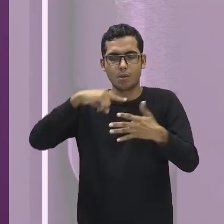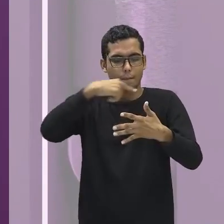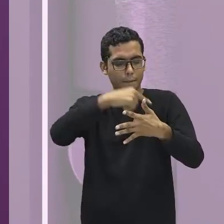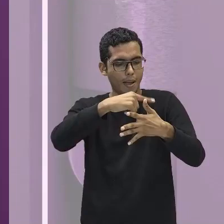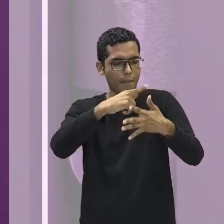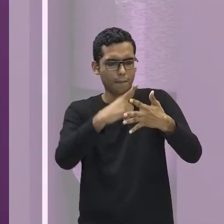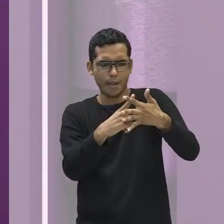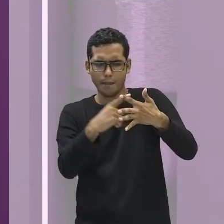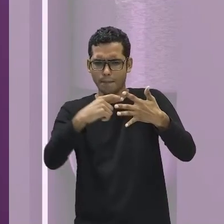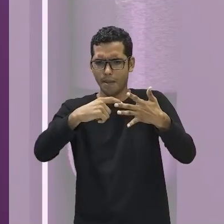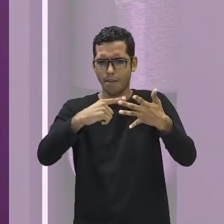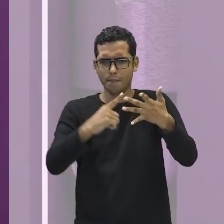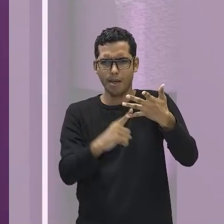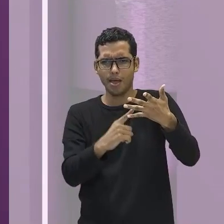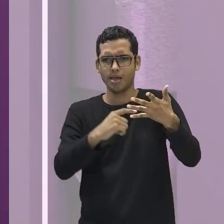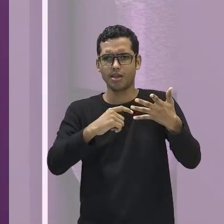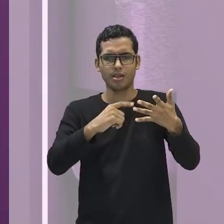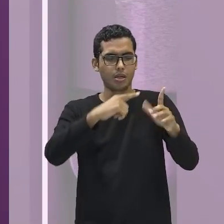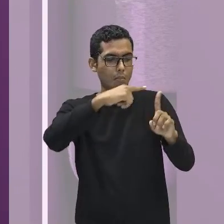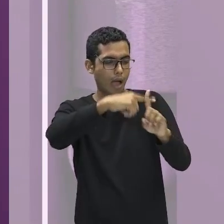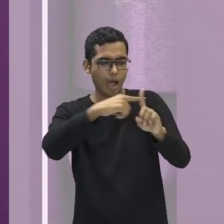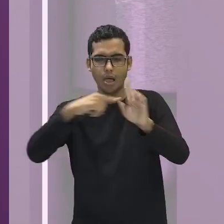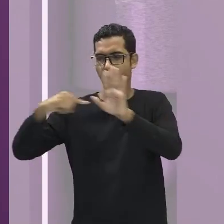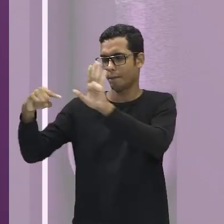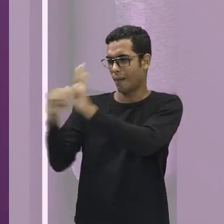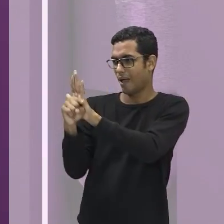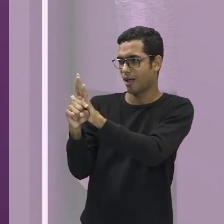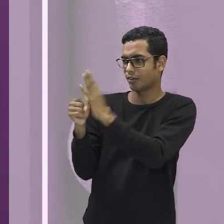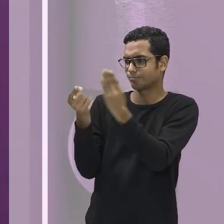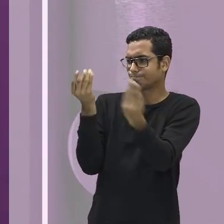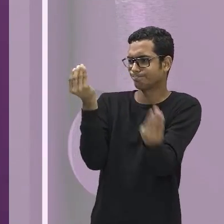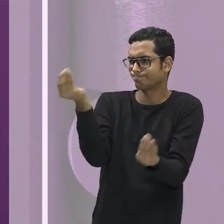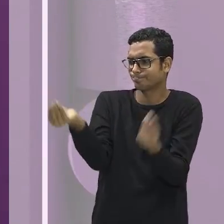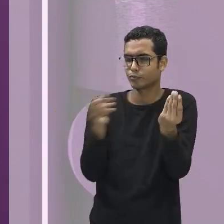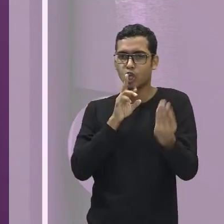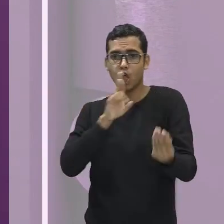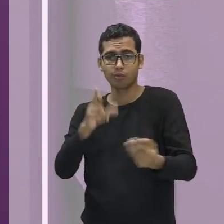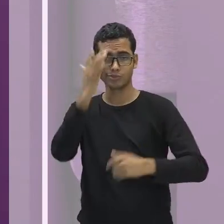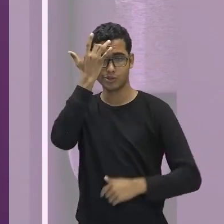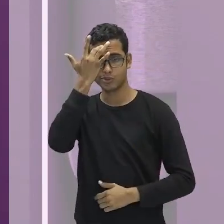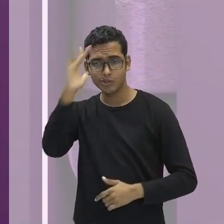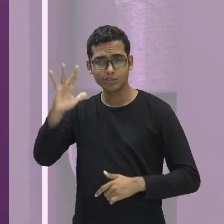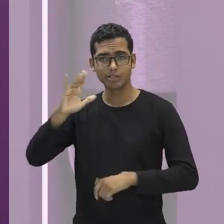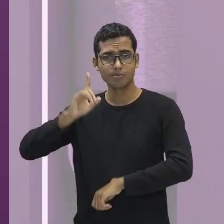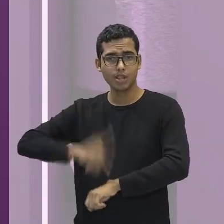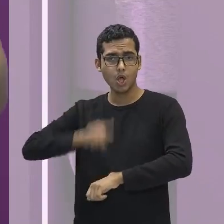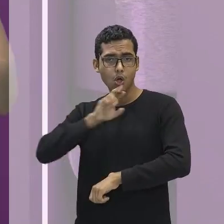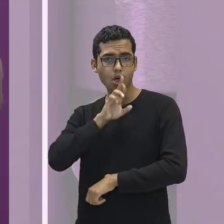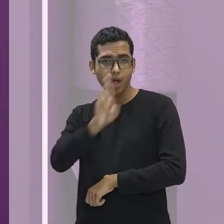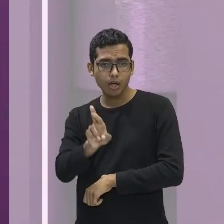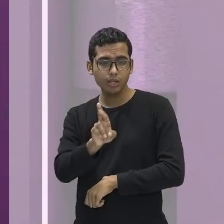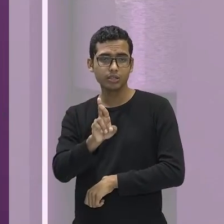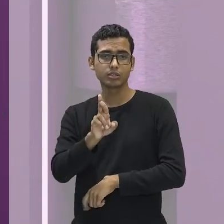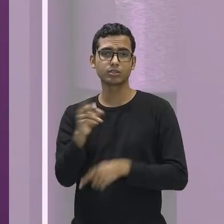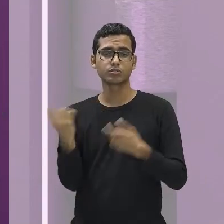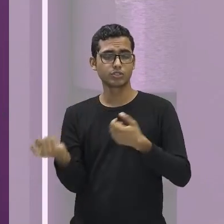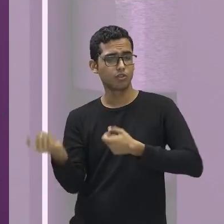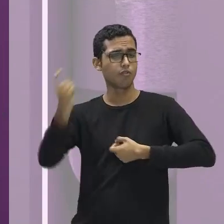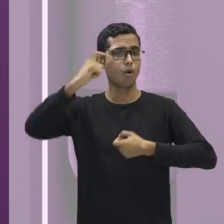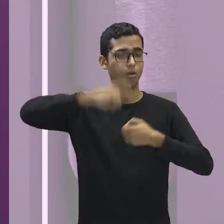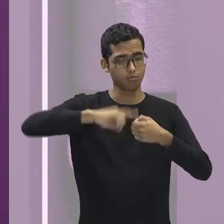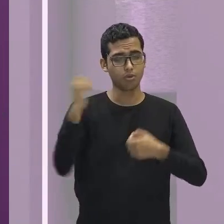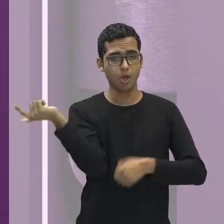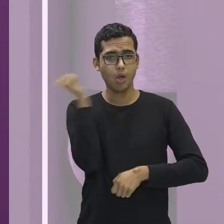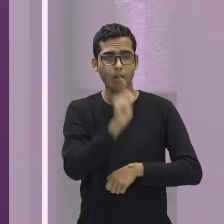negativo, positivo e você não sabe qual vai ser o resultado na potência, você retoma que você consegue.